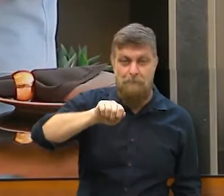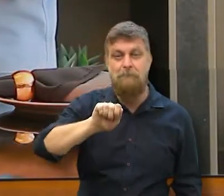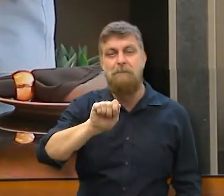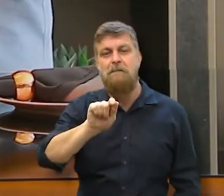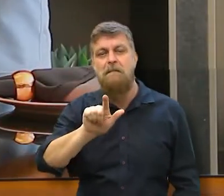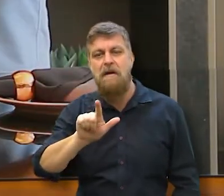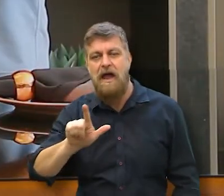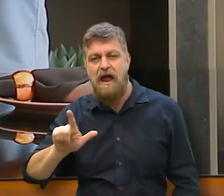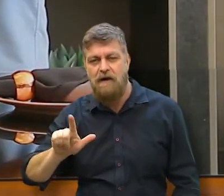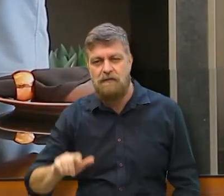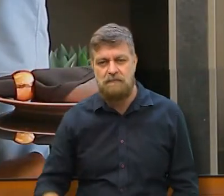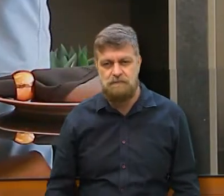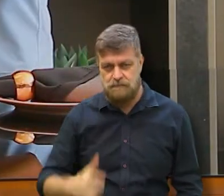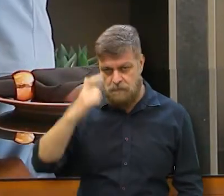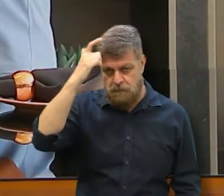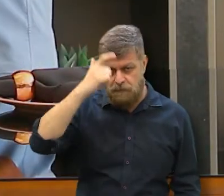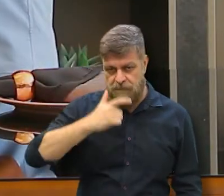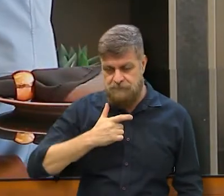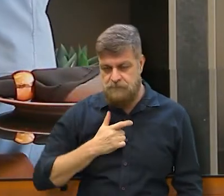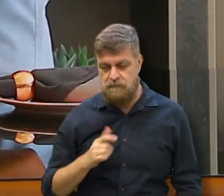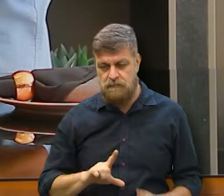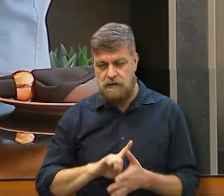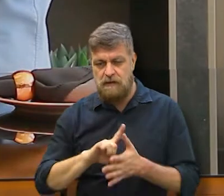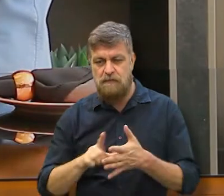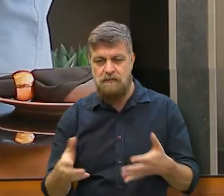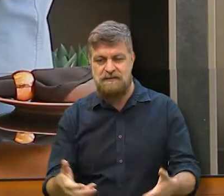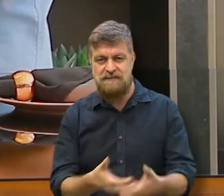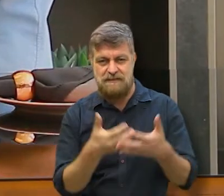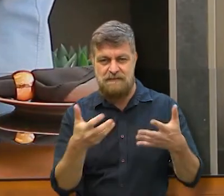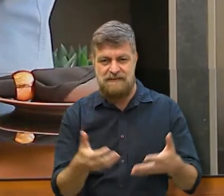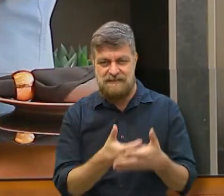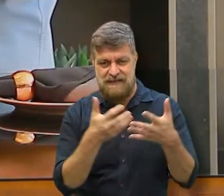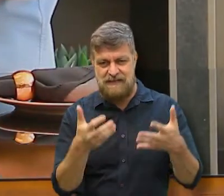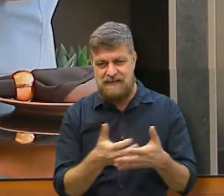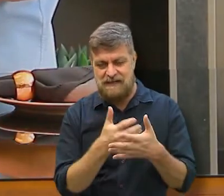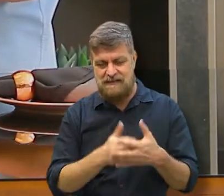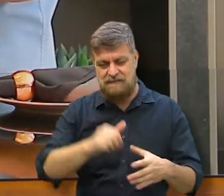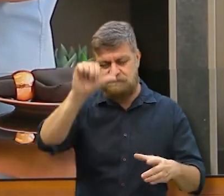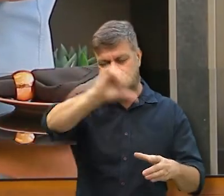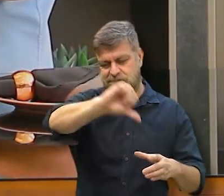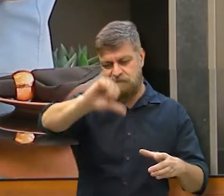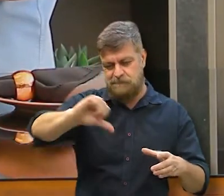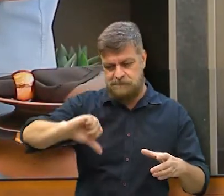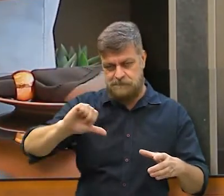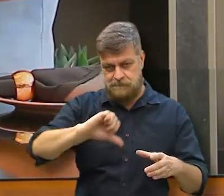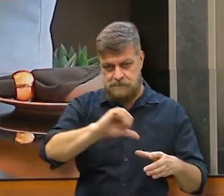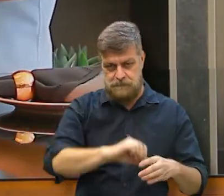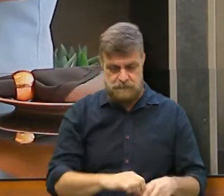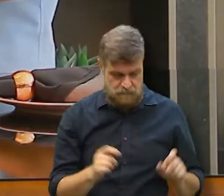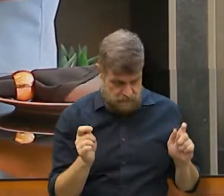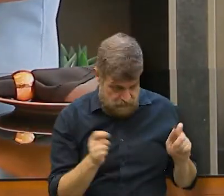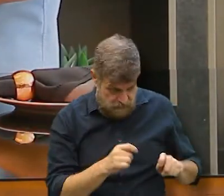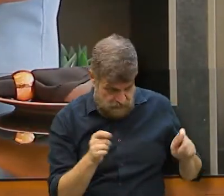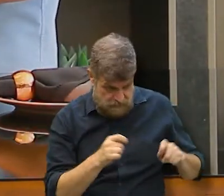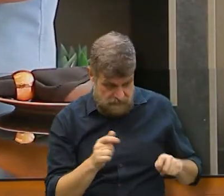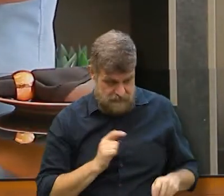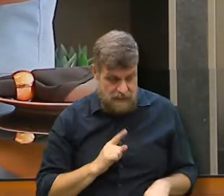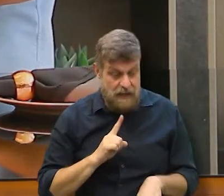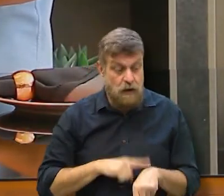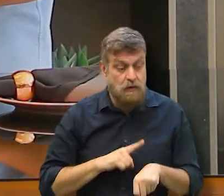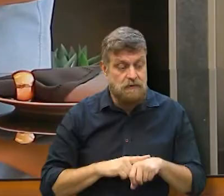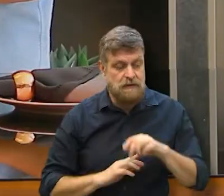eu fizer e reservar para colocar na salada no tempo aí que eu for usando, né? Dá